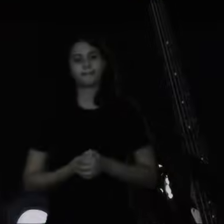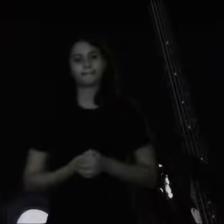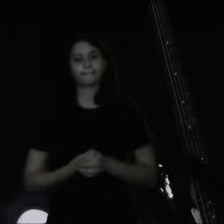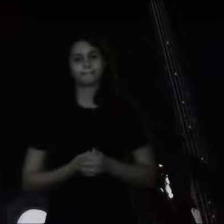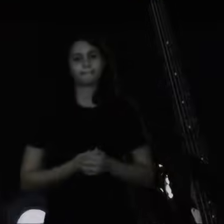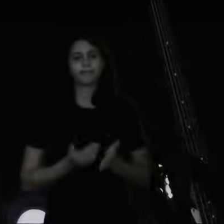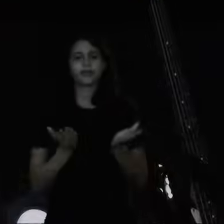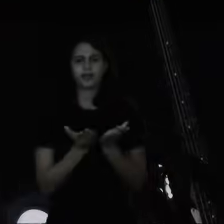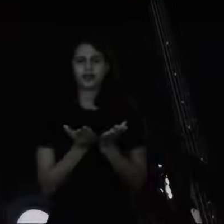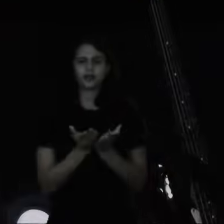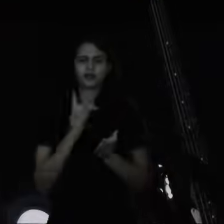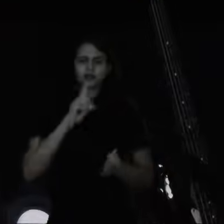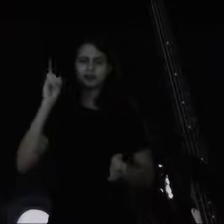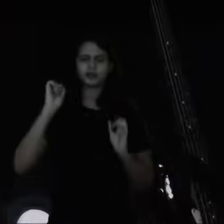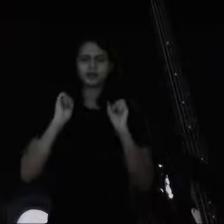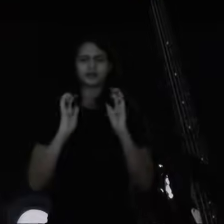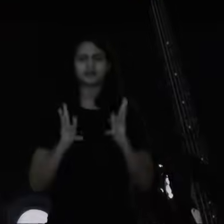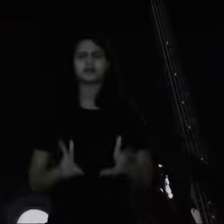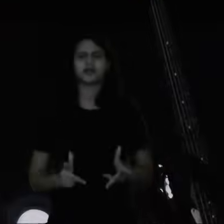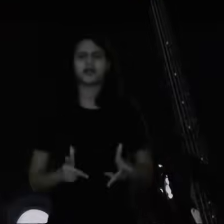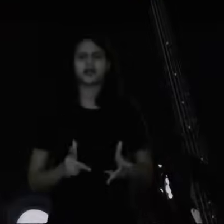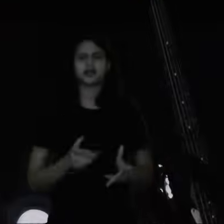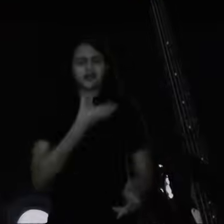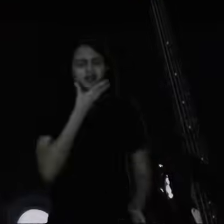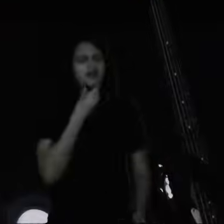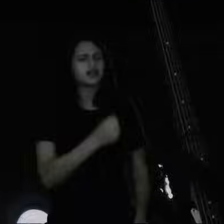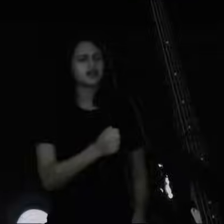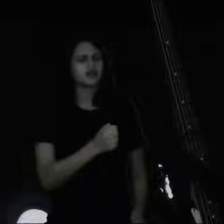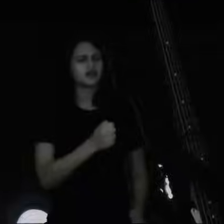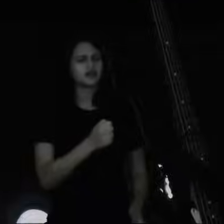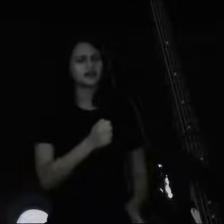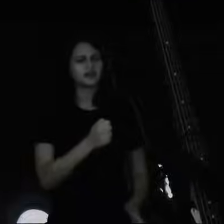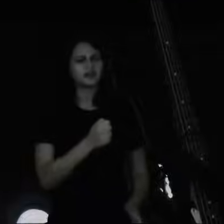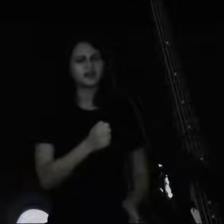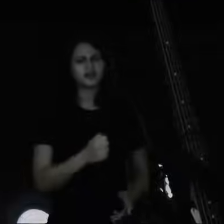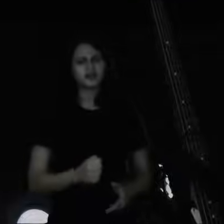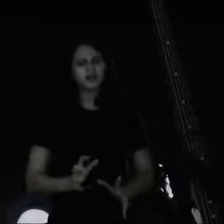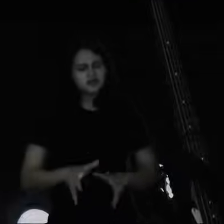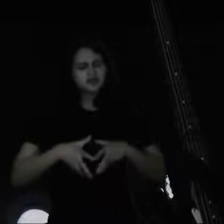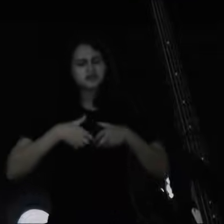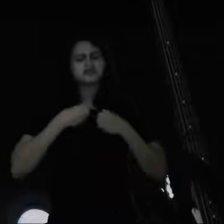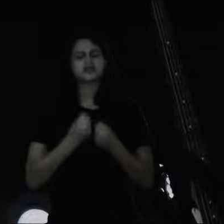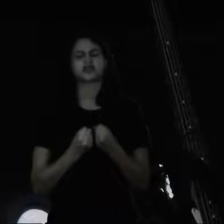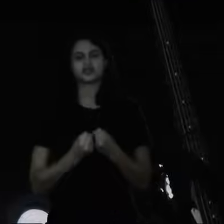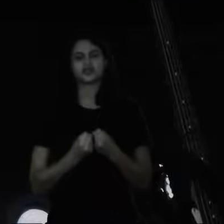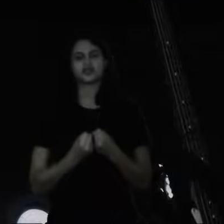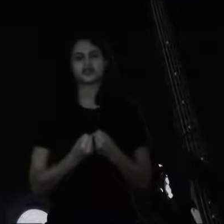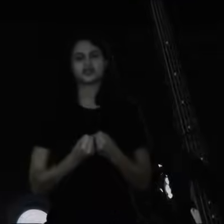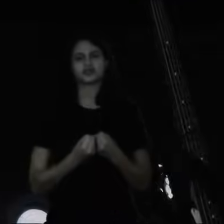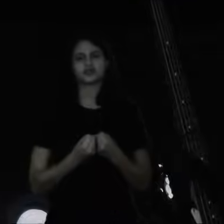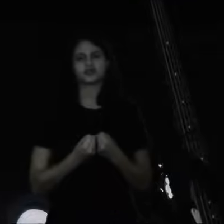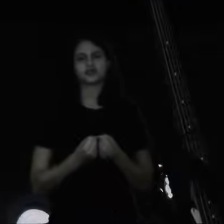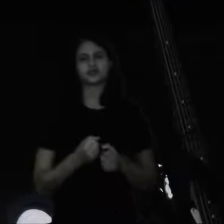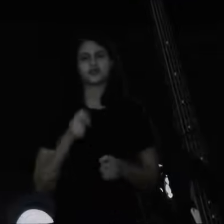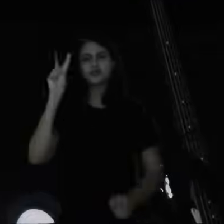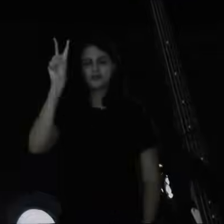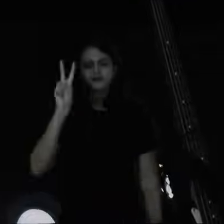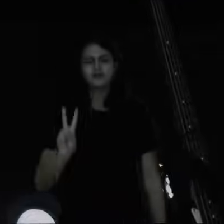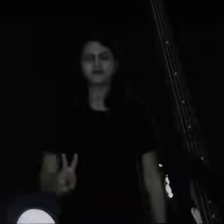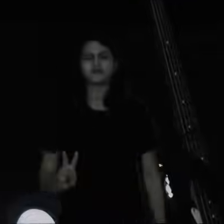A Bíblia diz que ele era um homem valente, ele era um homem valoroso.